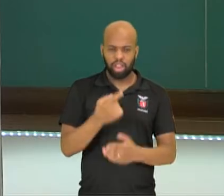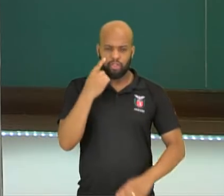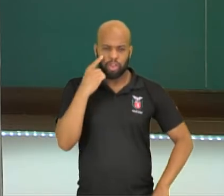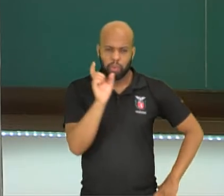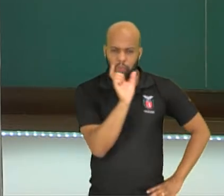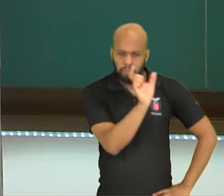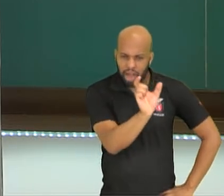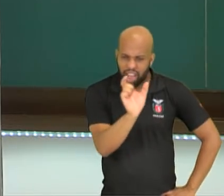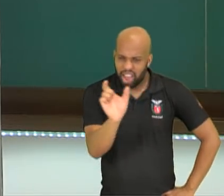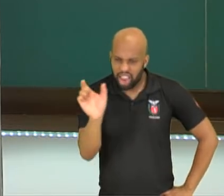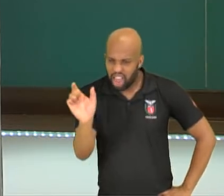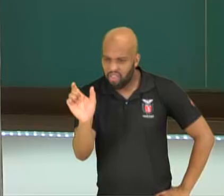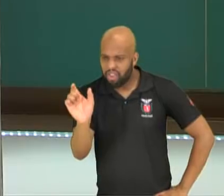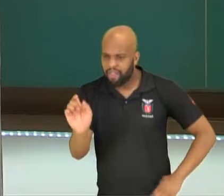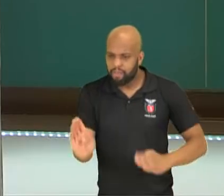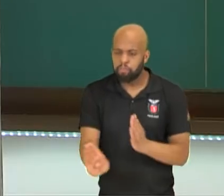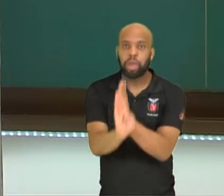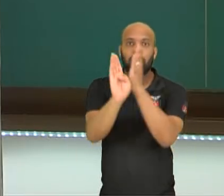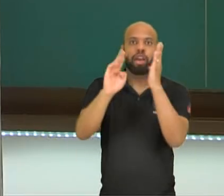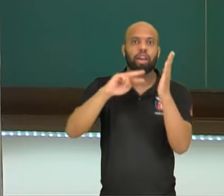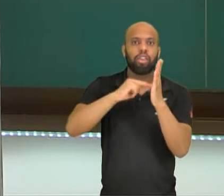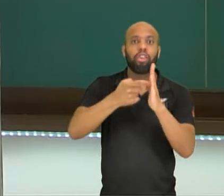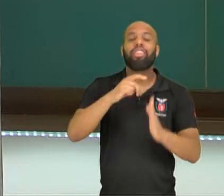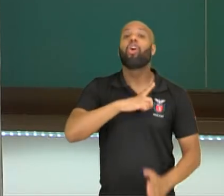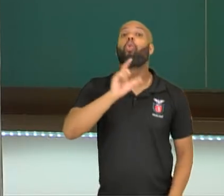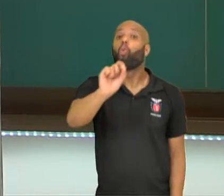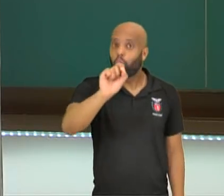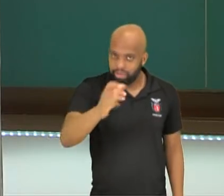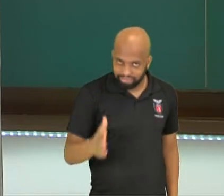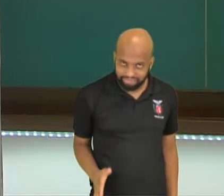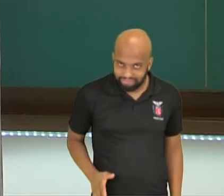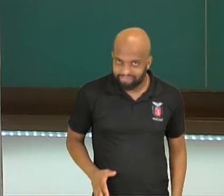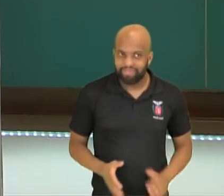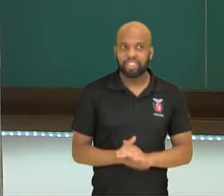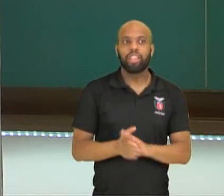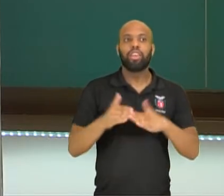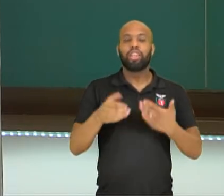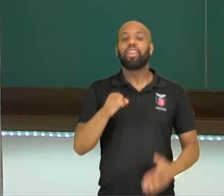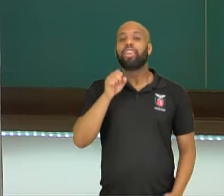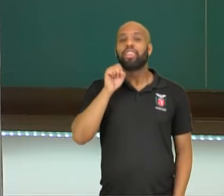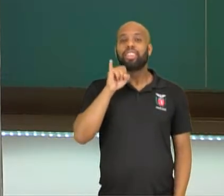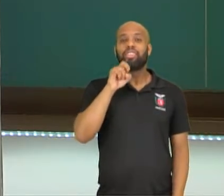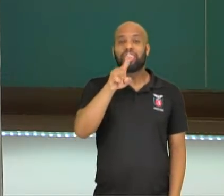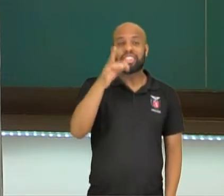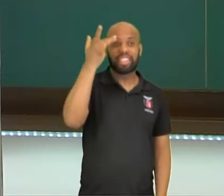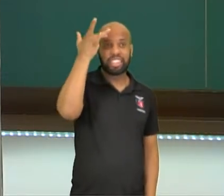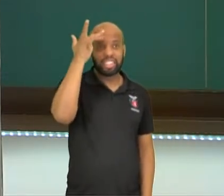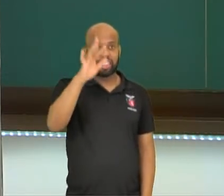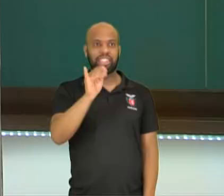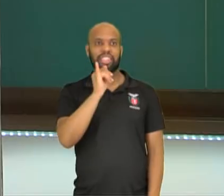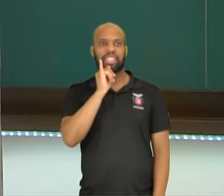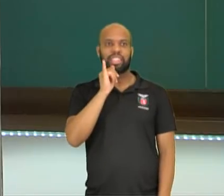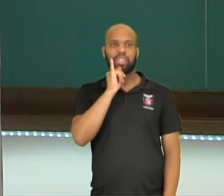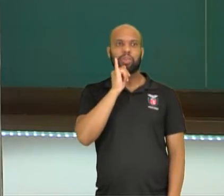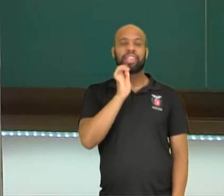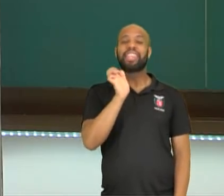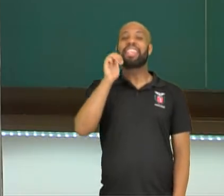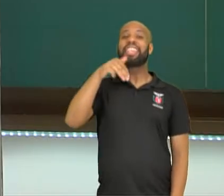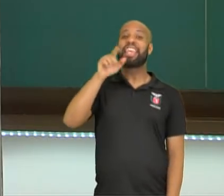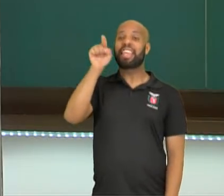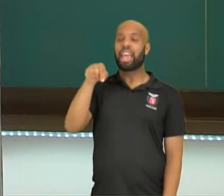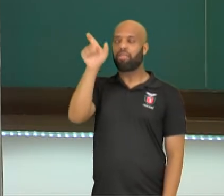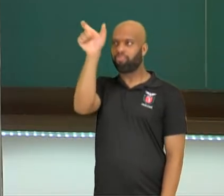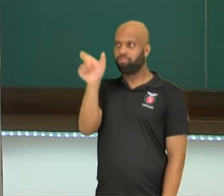Inferir sentido de palavra no texto? Se você não souber quem